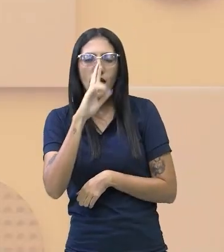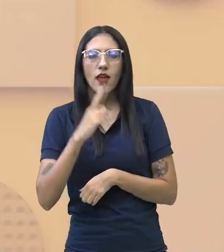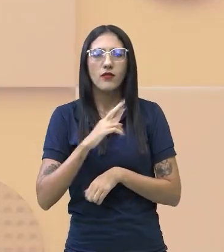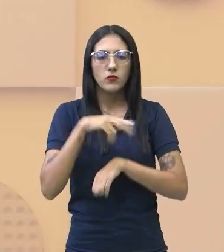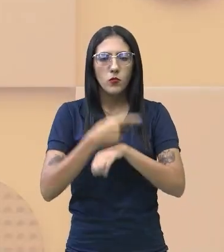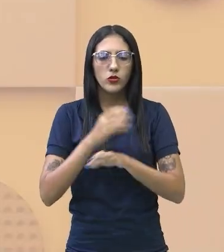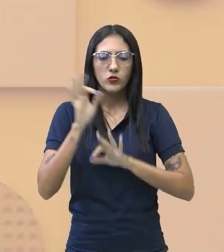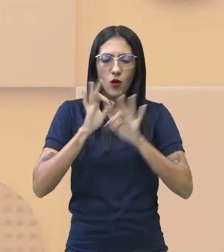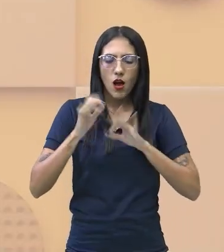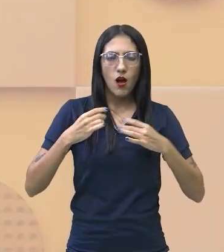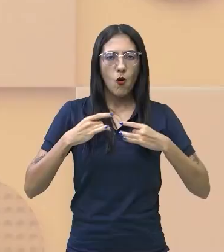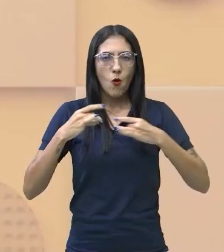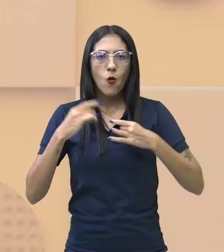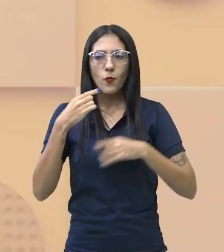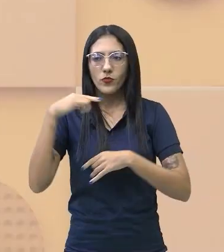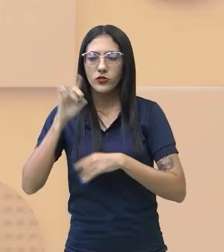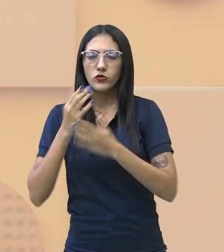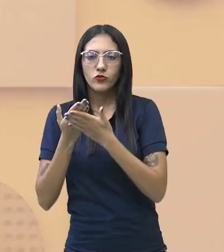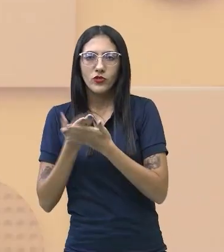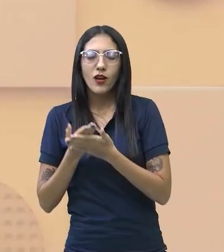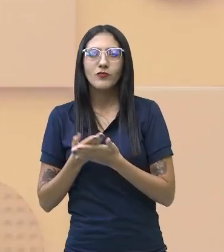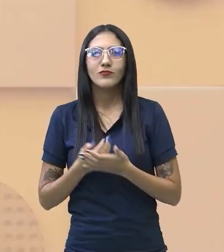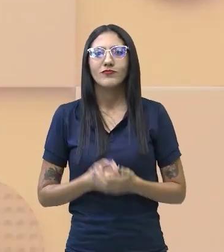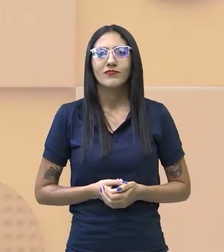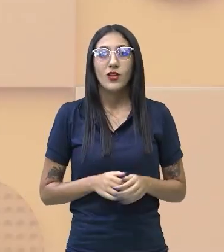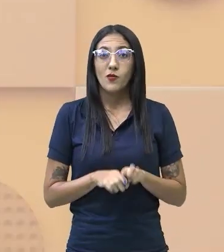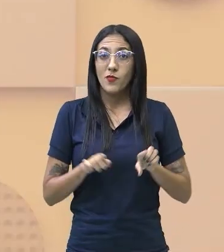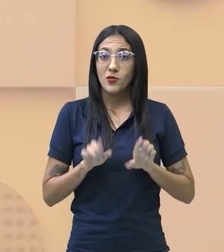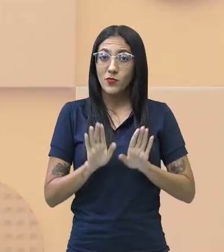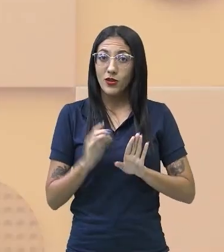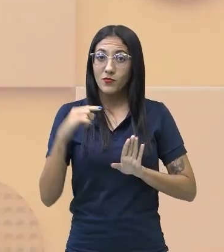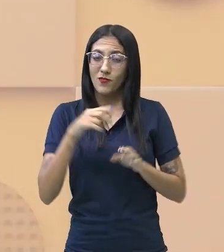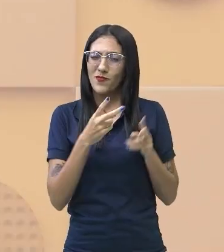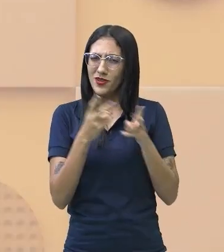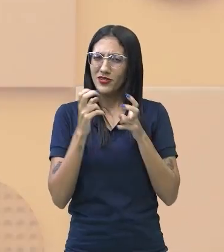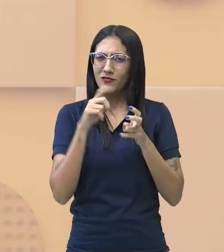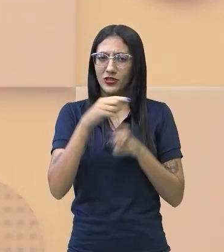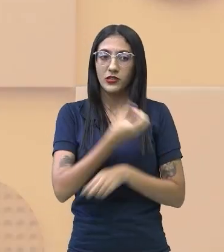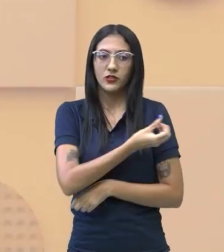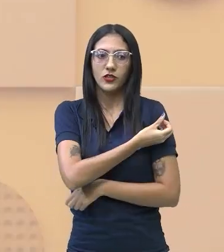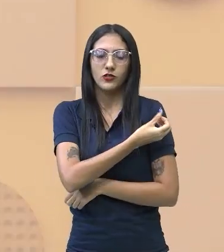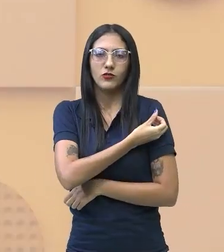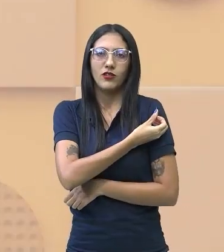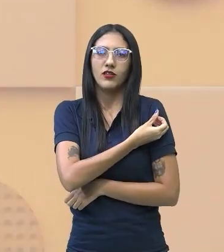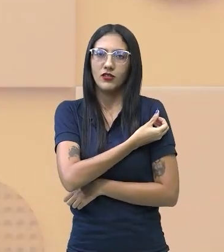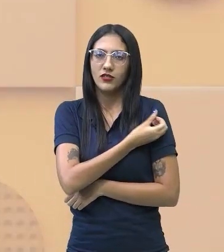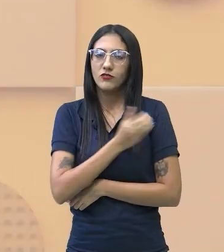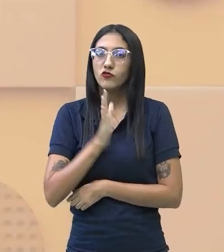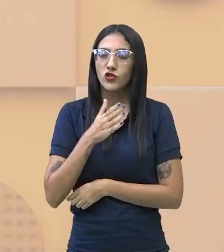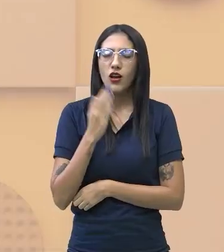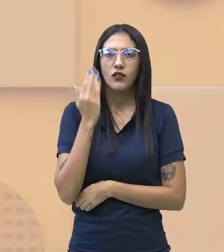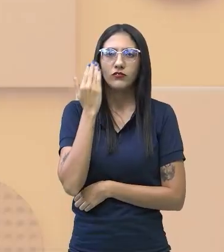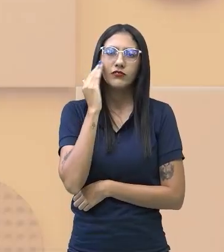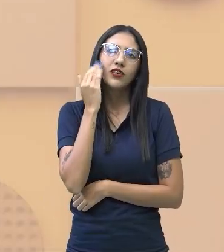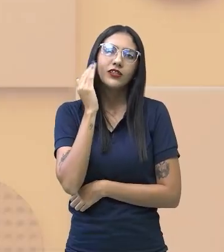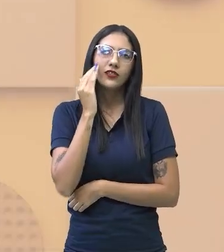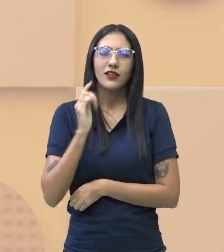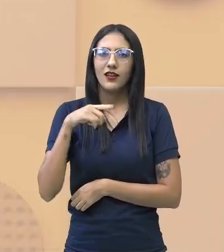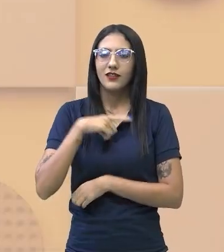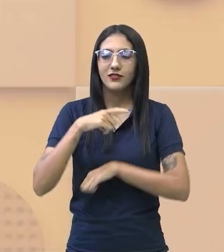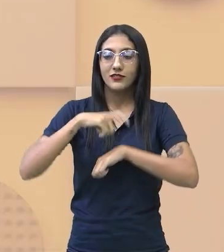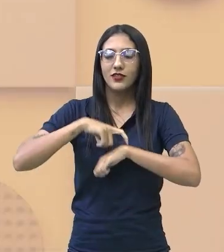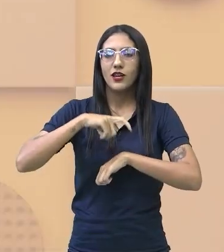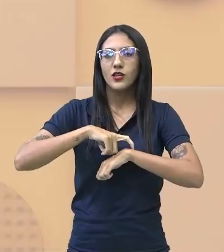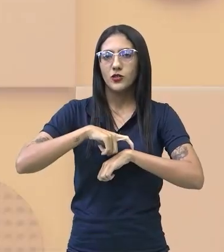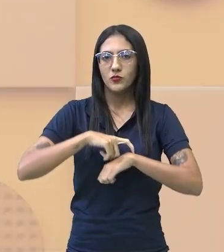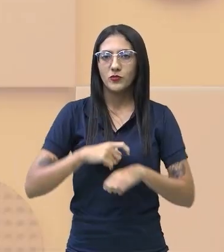escola. Mas percebam, né, vocês, 6º ano, já têm essa noção, né, de tempos. Né? Daqui a pouco